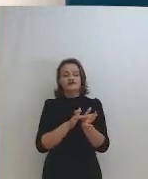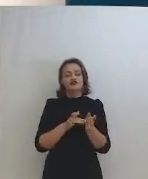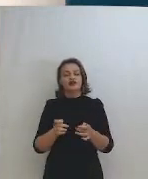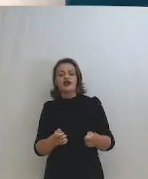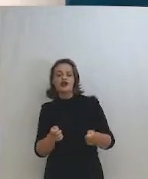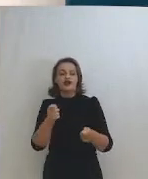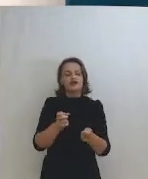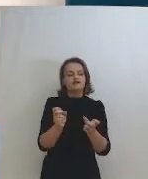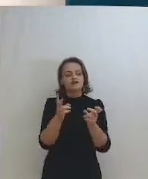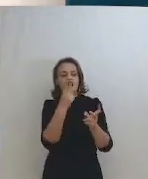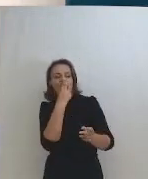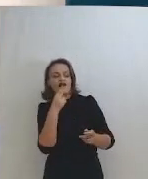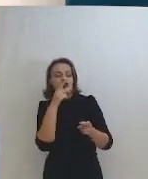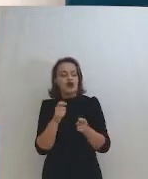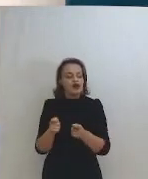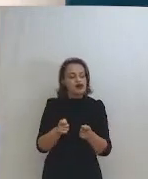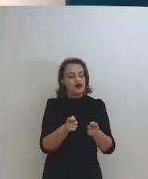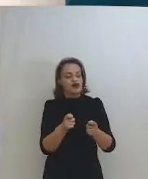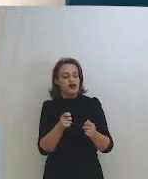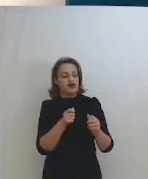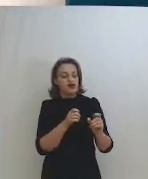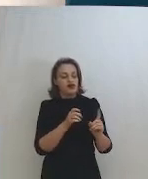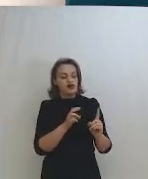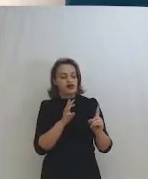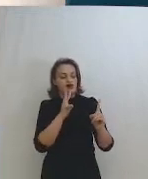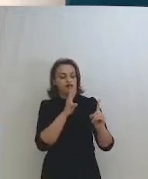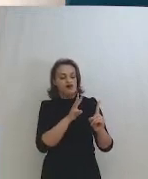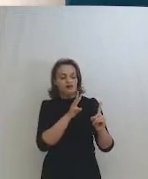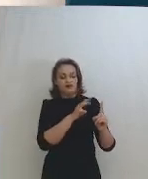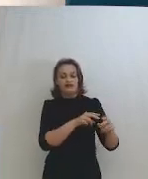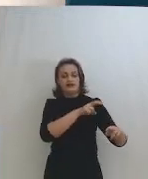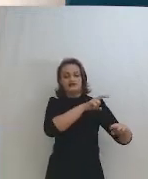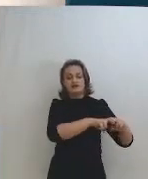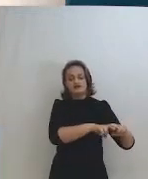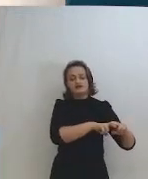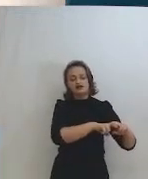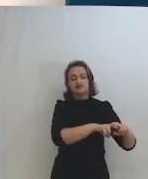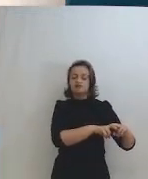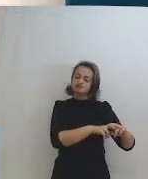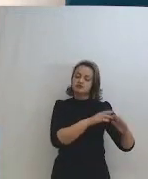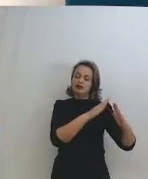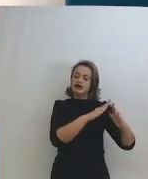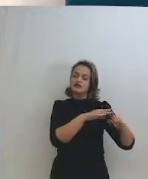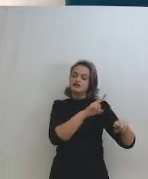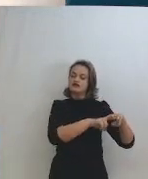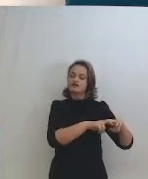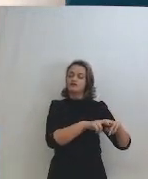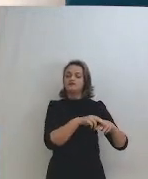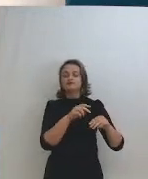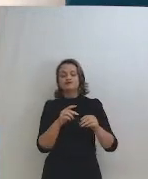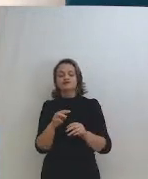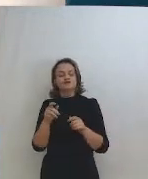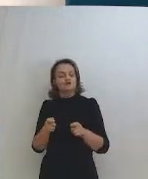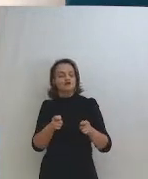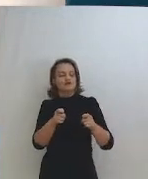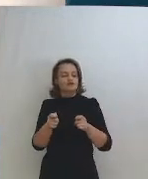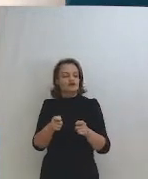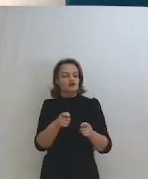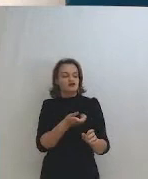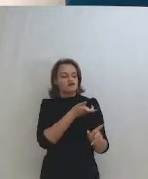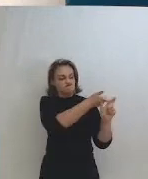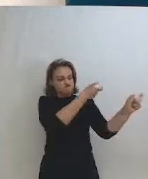se aproximaram da vítima, que estava sentada na frente de uma casa comercial, e dispararam um tiro de escopeta.